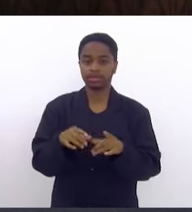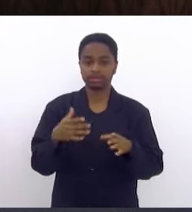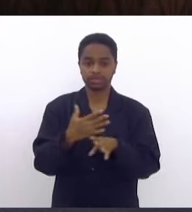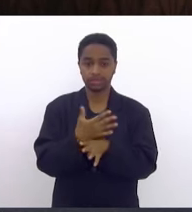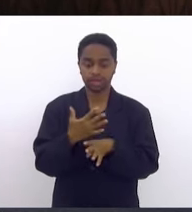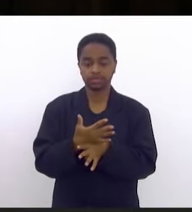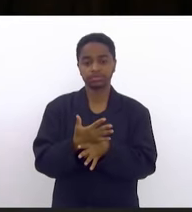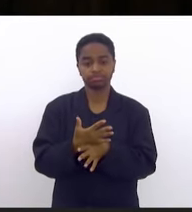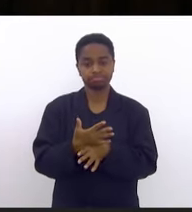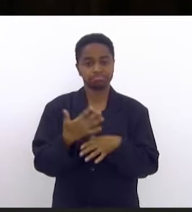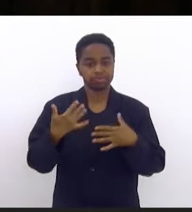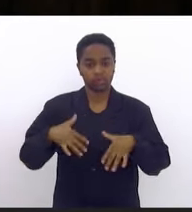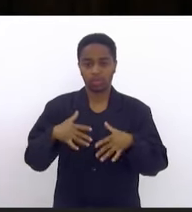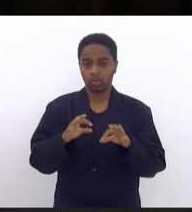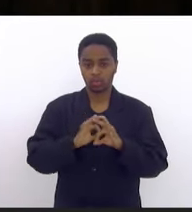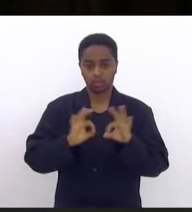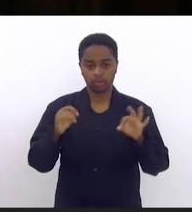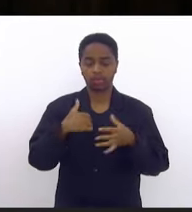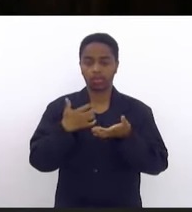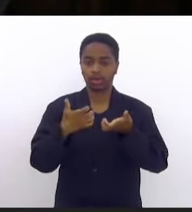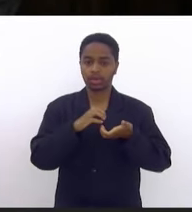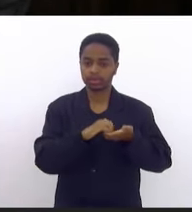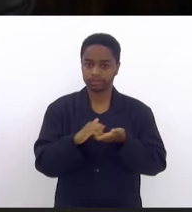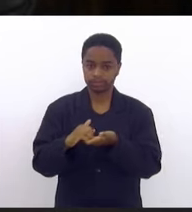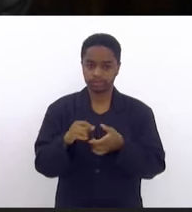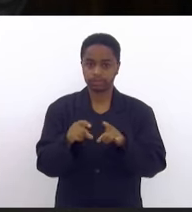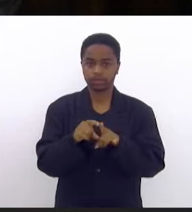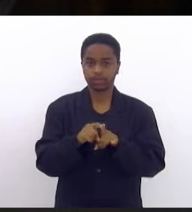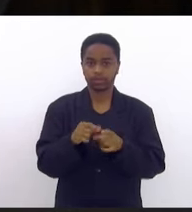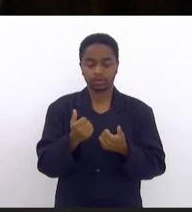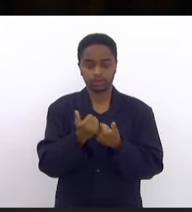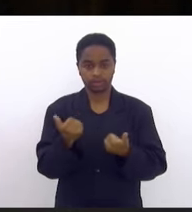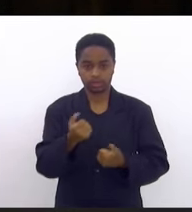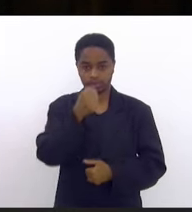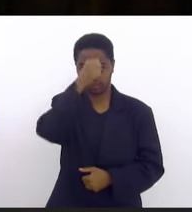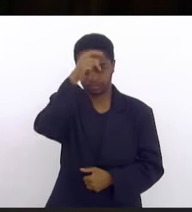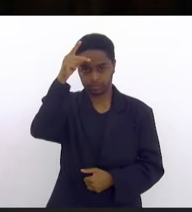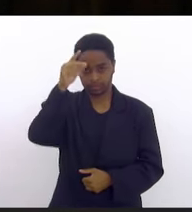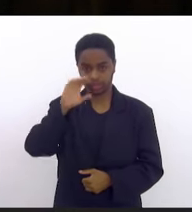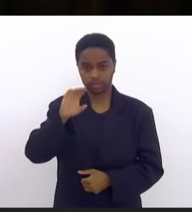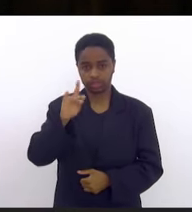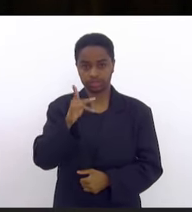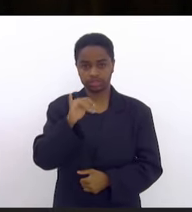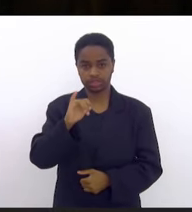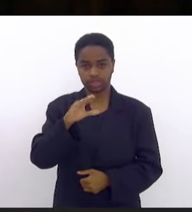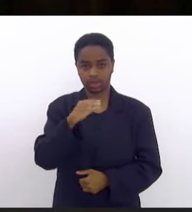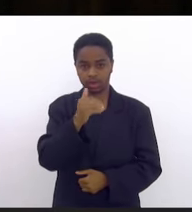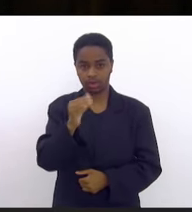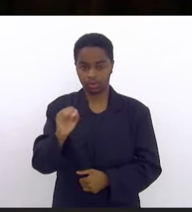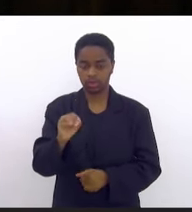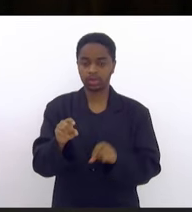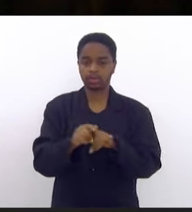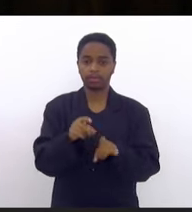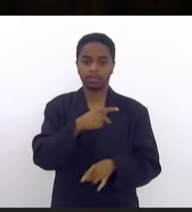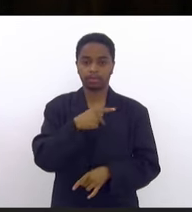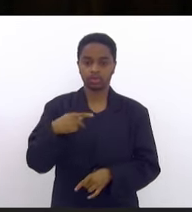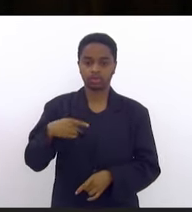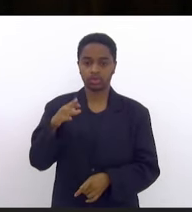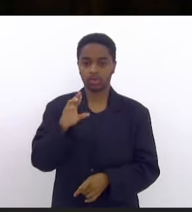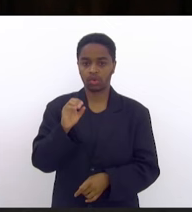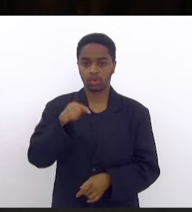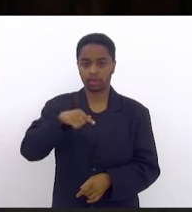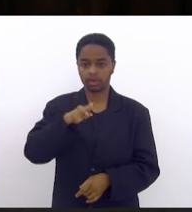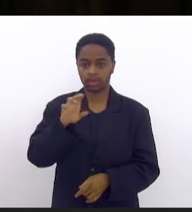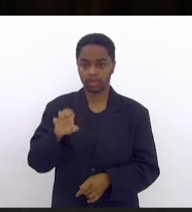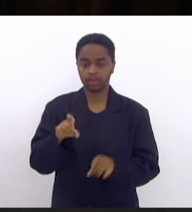né? Então, quero cumprimentá-lo, quero cumprimentar o vice-prefeito Chicão da Ilha, pastor Roque Almeida, também o doutor Lucas